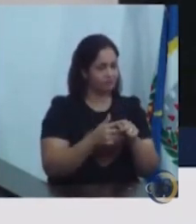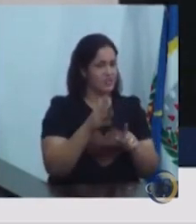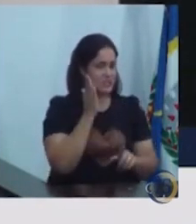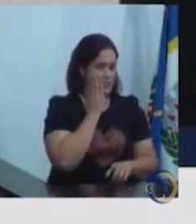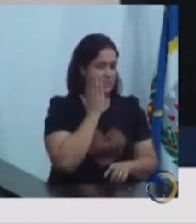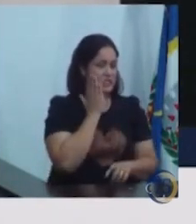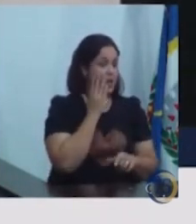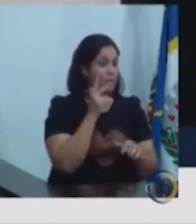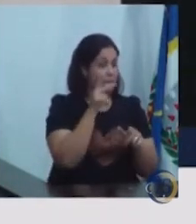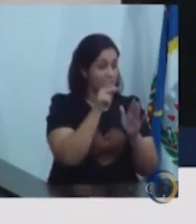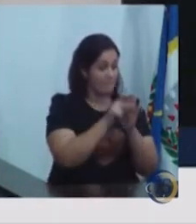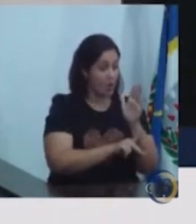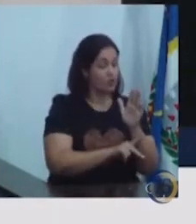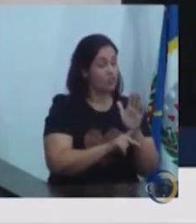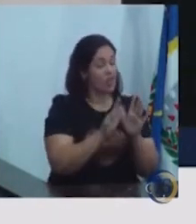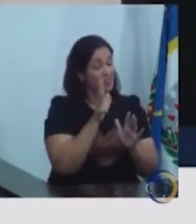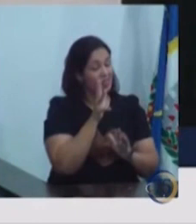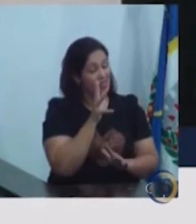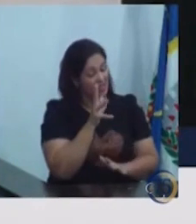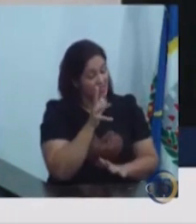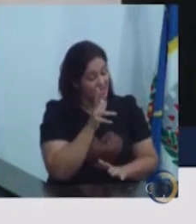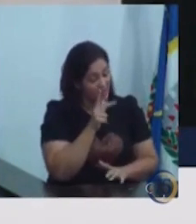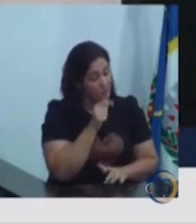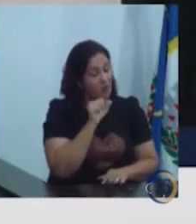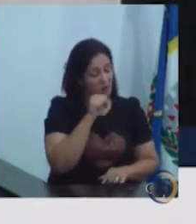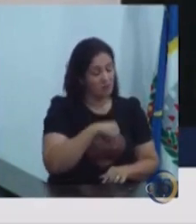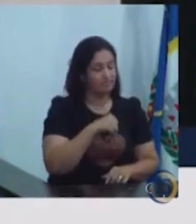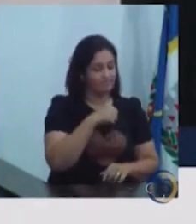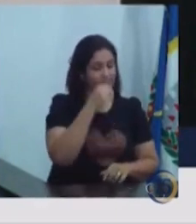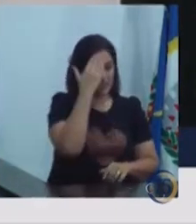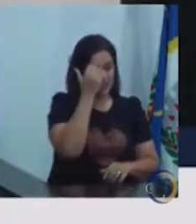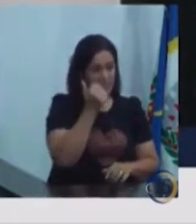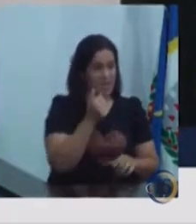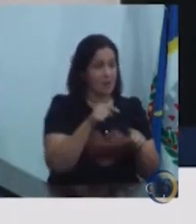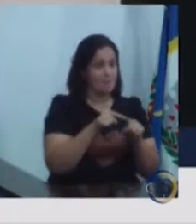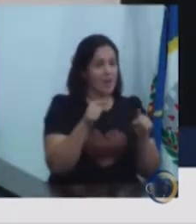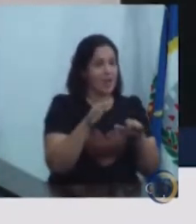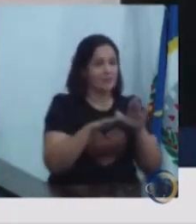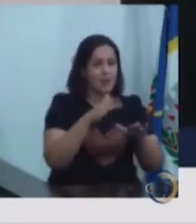Avenida Emílio Arroio com a Joaquim José de Moraes, a conhecida